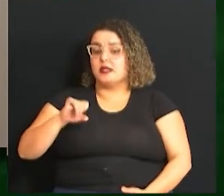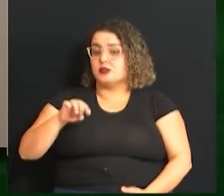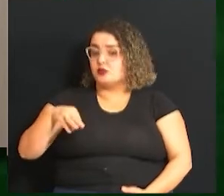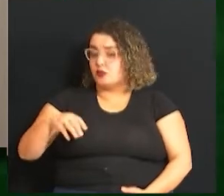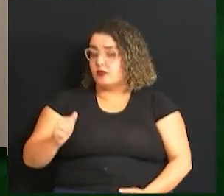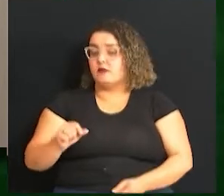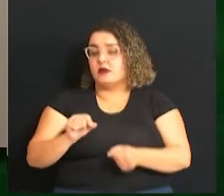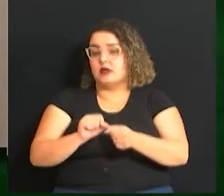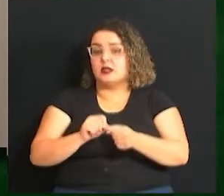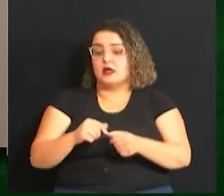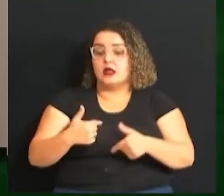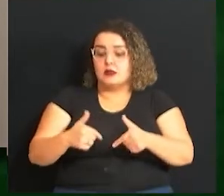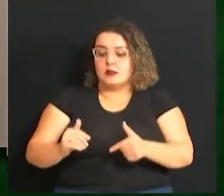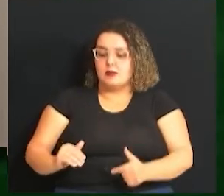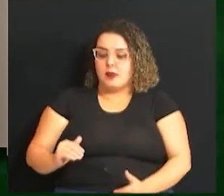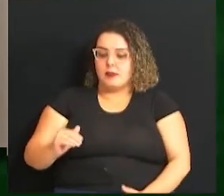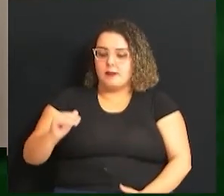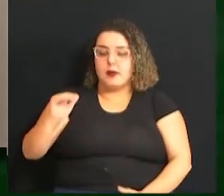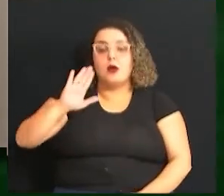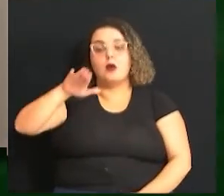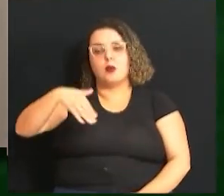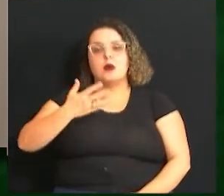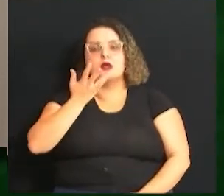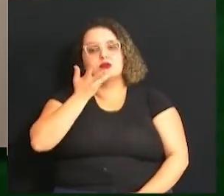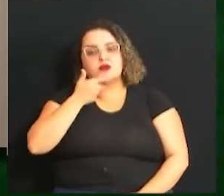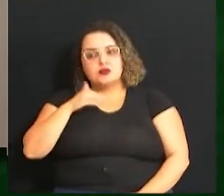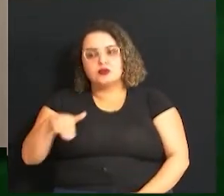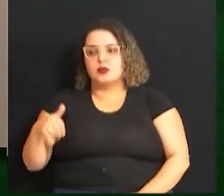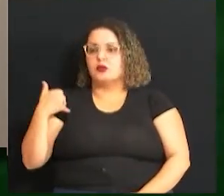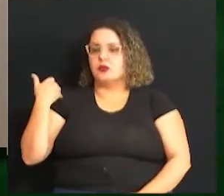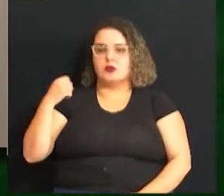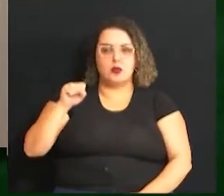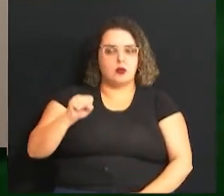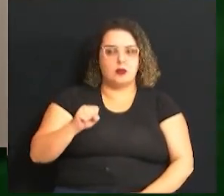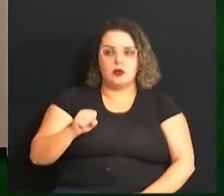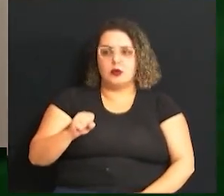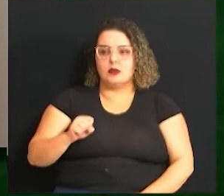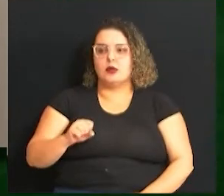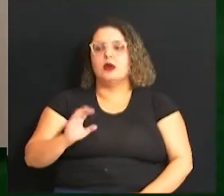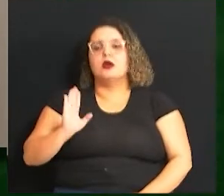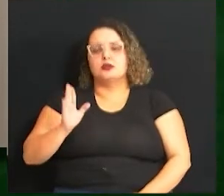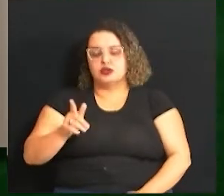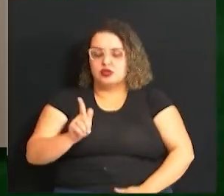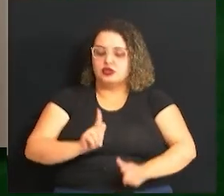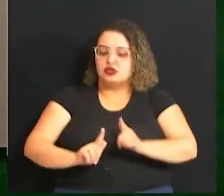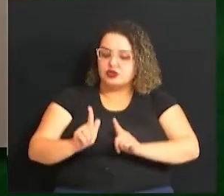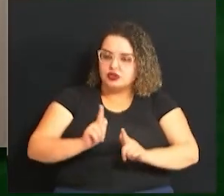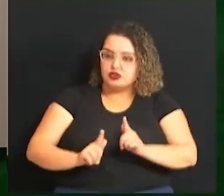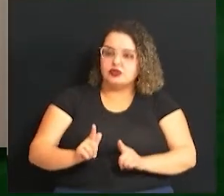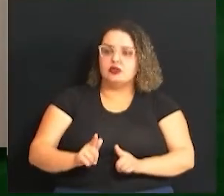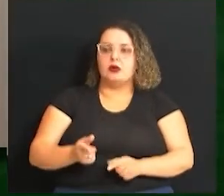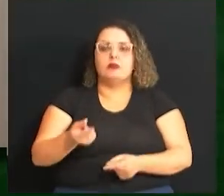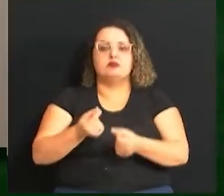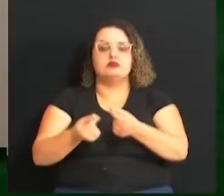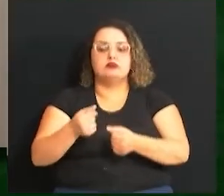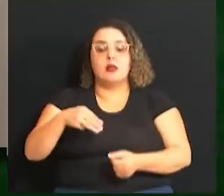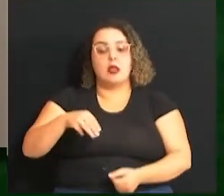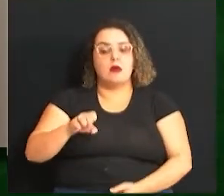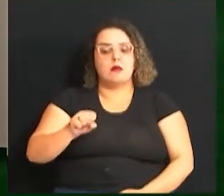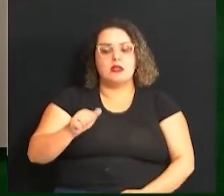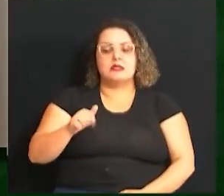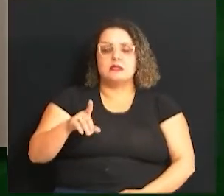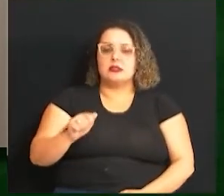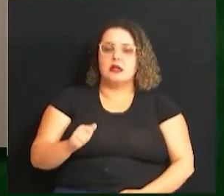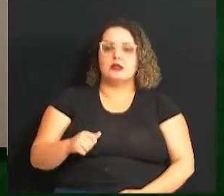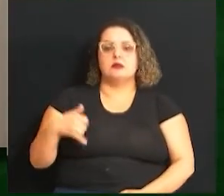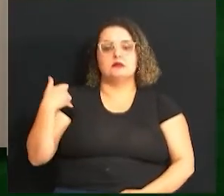vai trabalhando isso desde a infância, de tal forma que quando a criança chega lá aos 8 anos, ela já vai gerenciar a própria mesada.